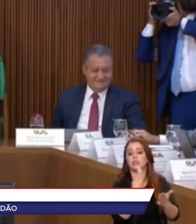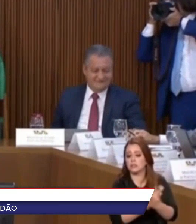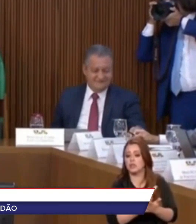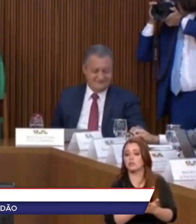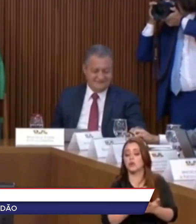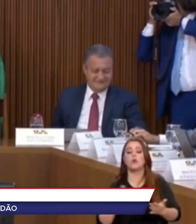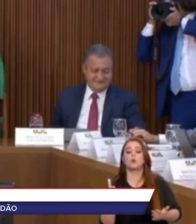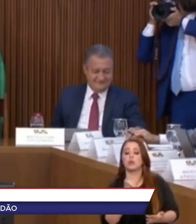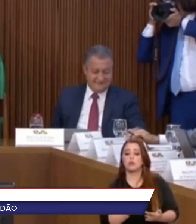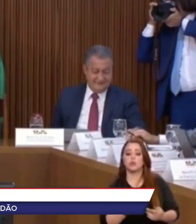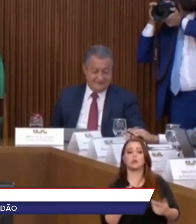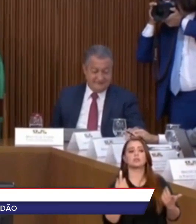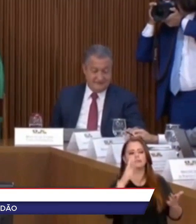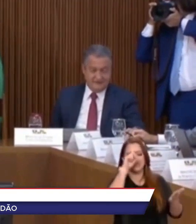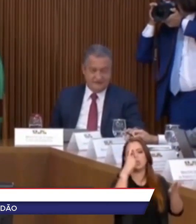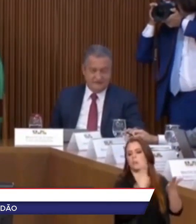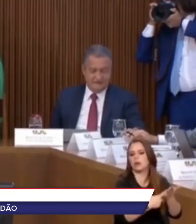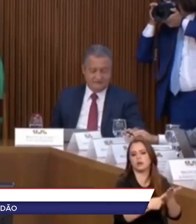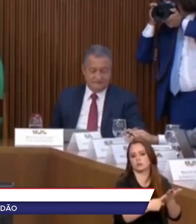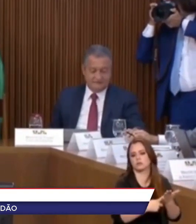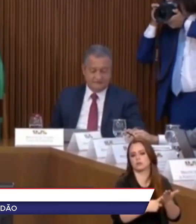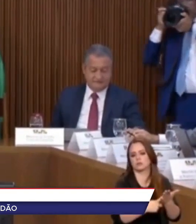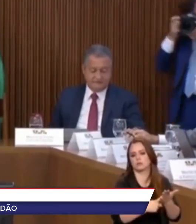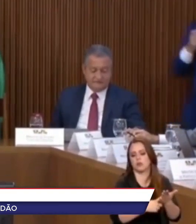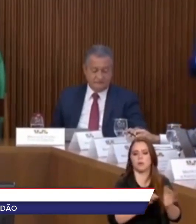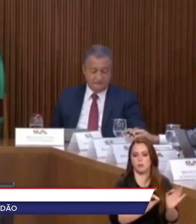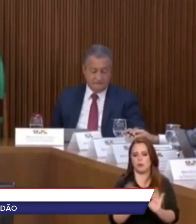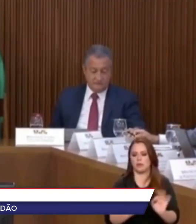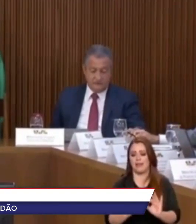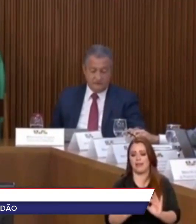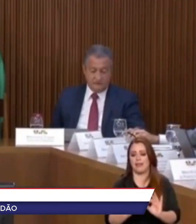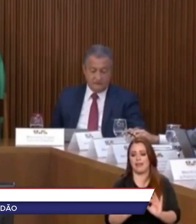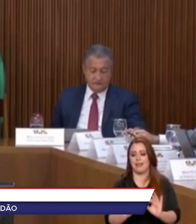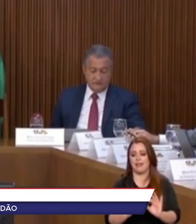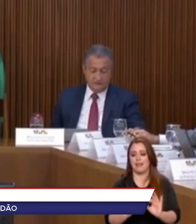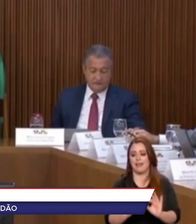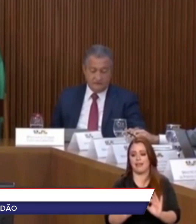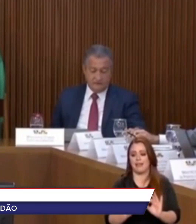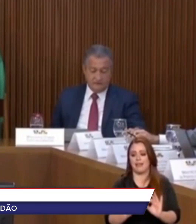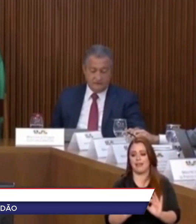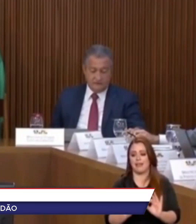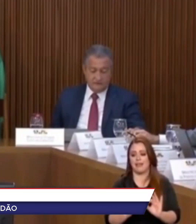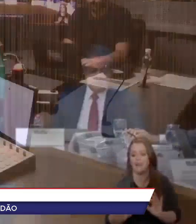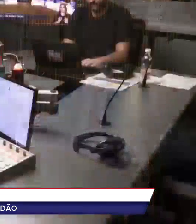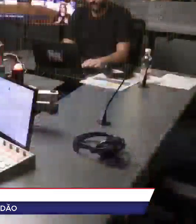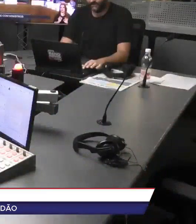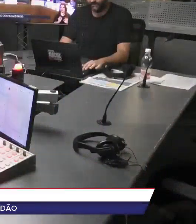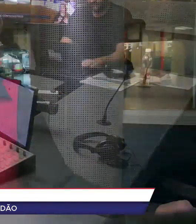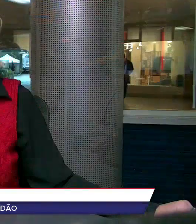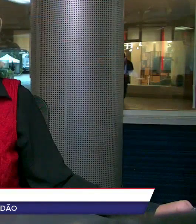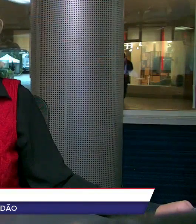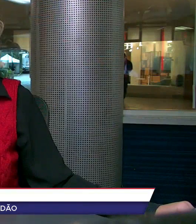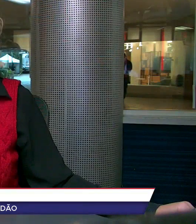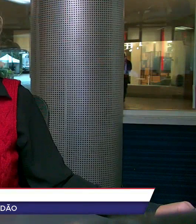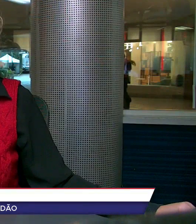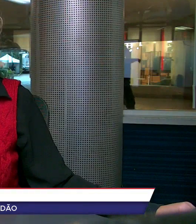nós decidimos fazer. Nada será escondido. Essa reunião ainda serviu para